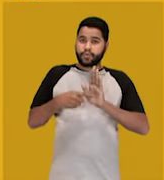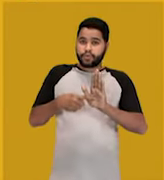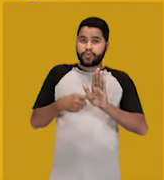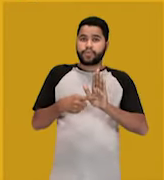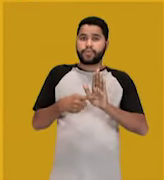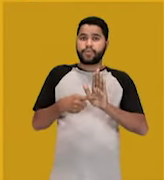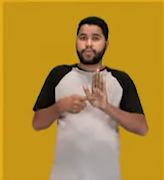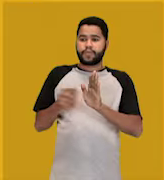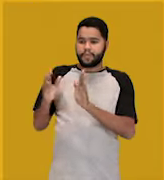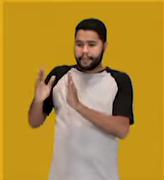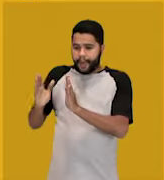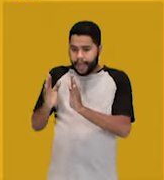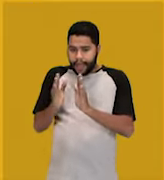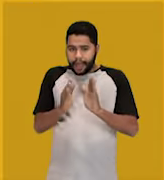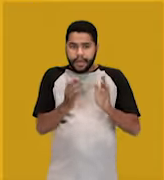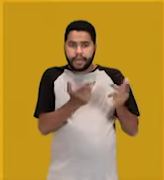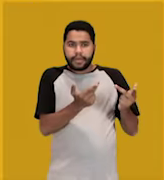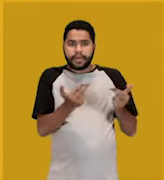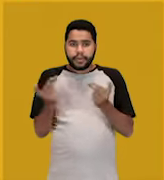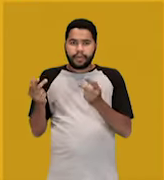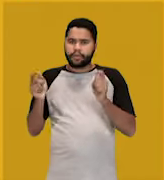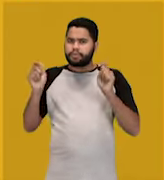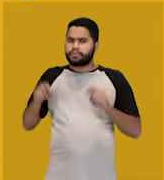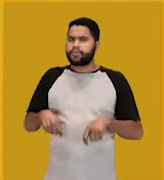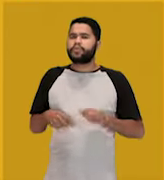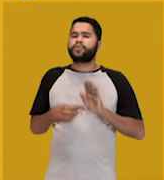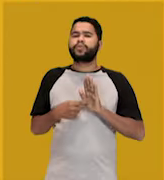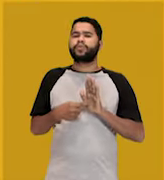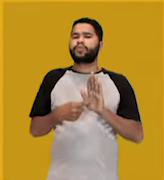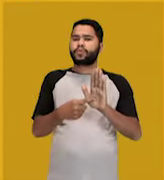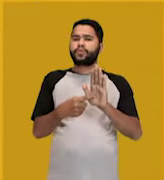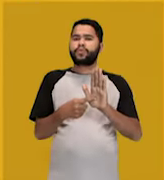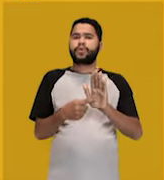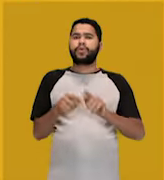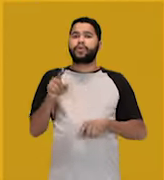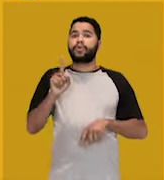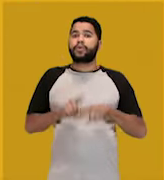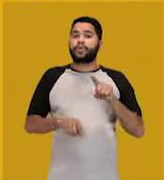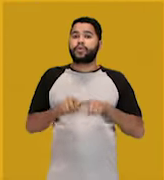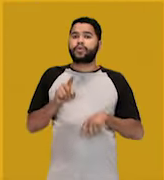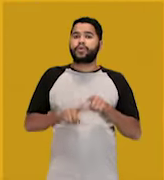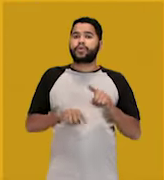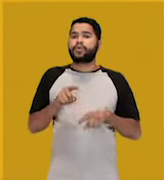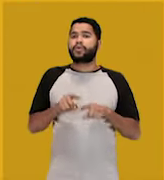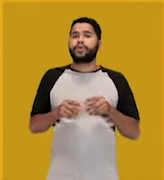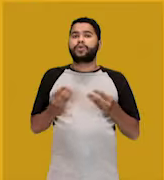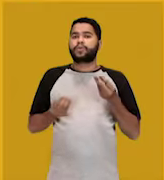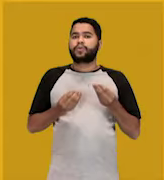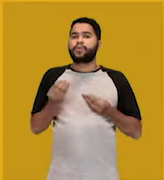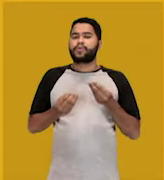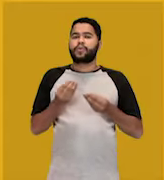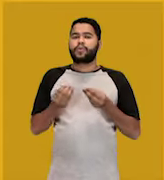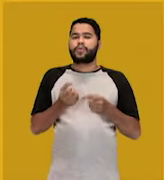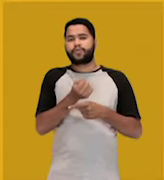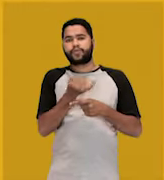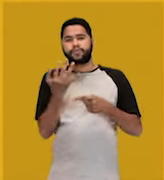em partes iguais, é possível representar esse objeto por meio de